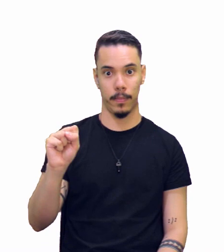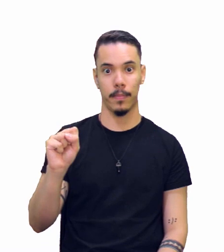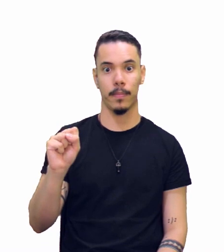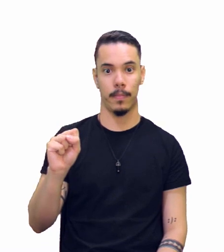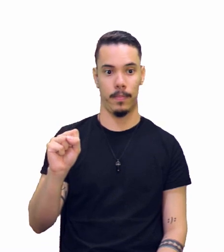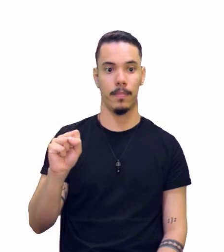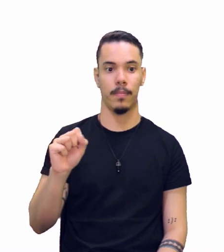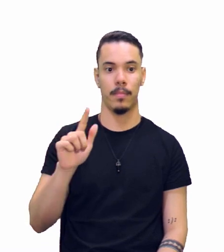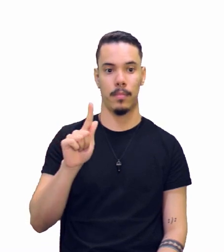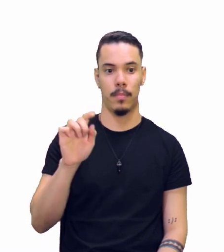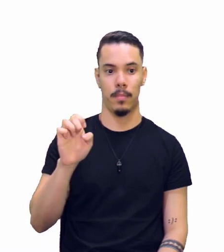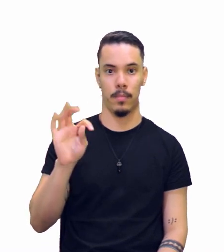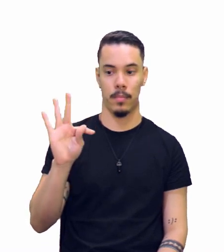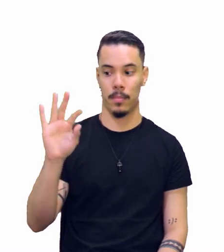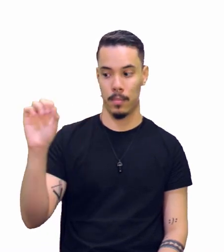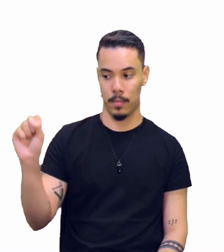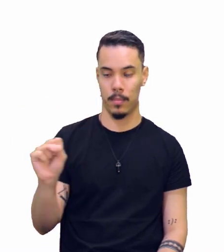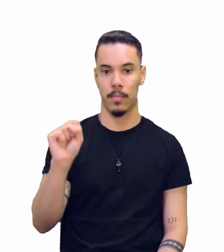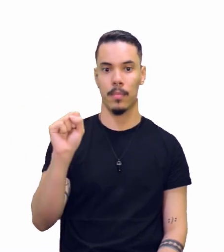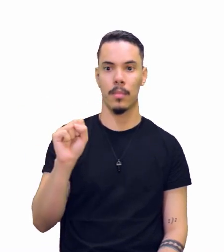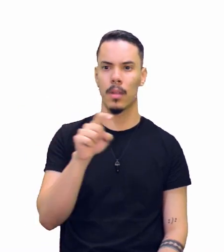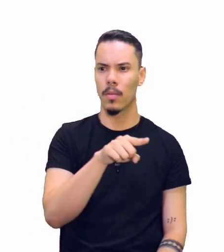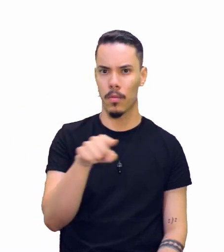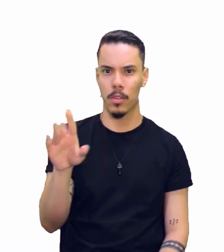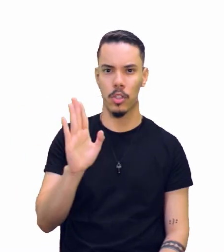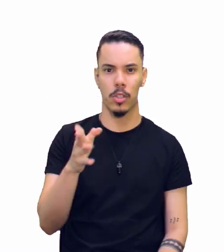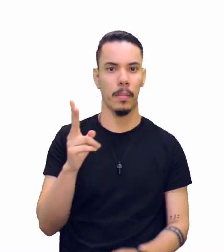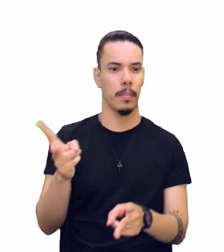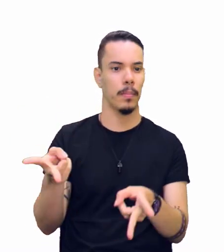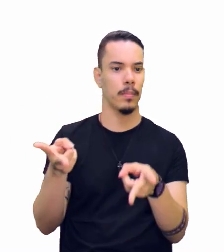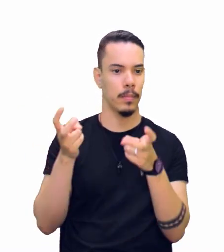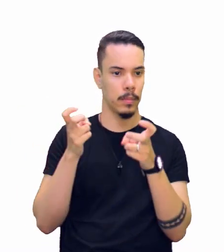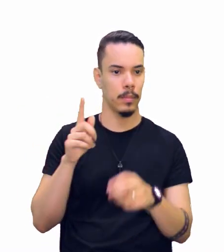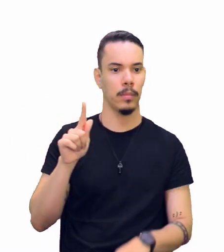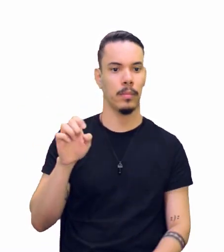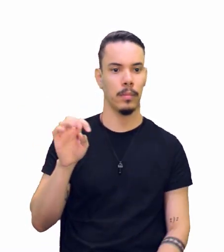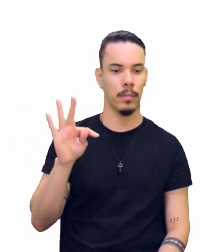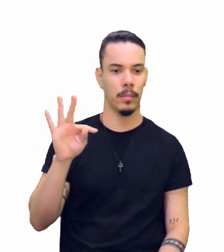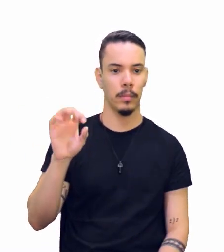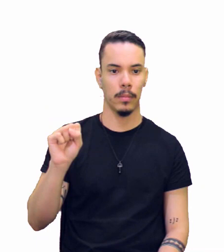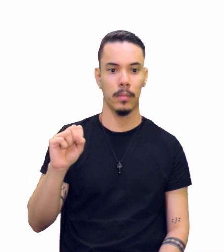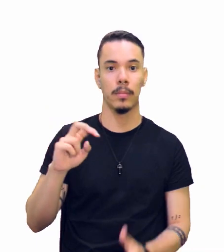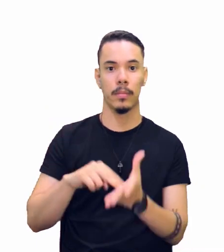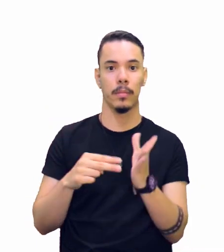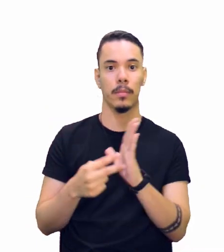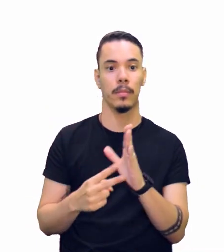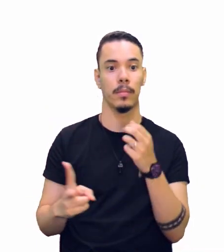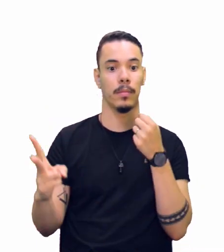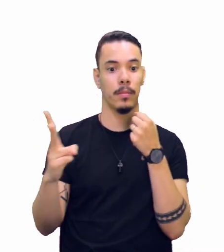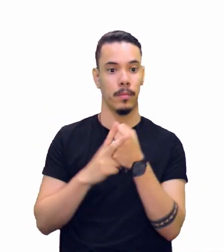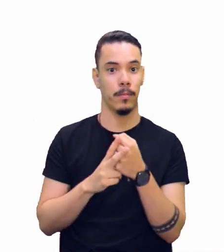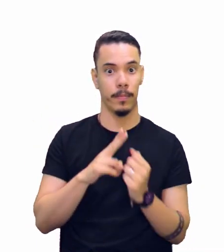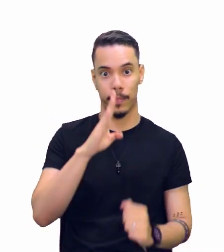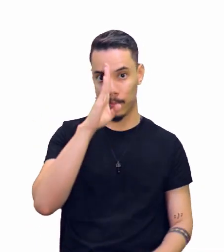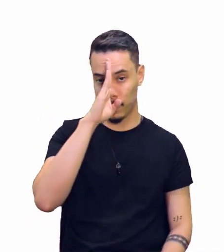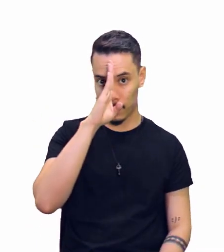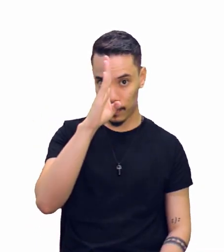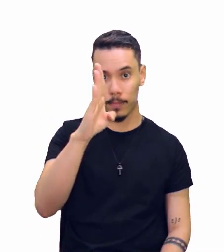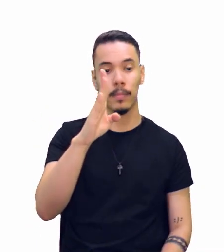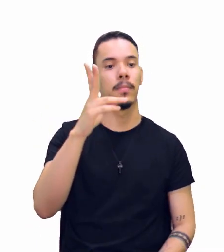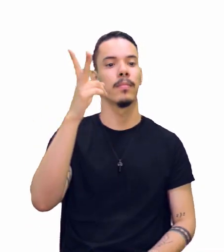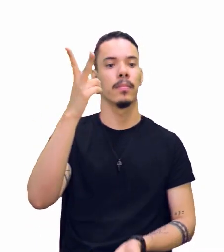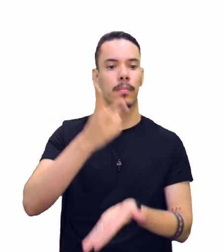final. E detalhe, gente, vocês já devem ter percebido que esse get, ele é um verbo coringa. Ele